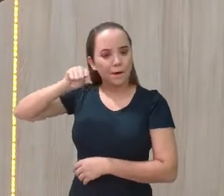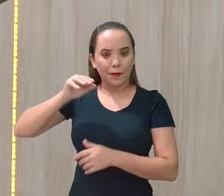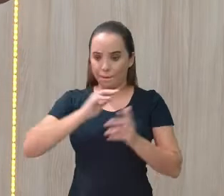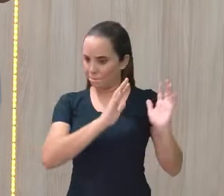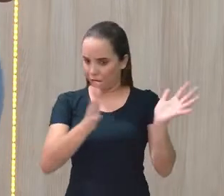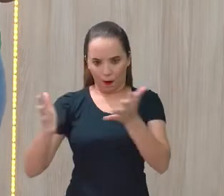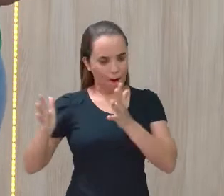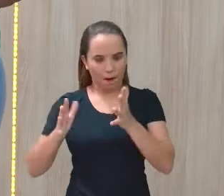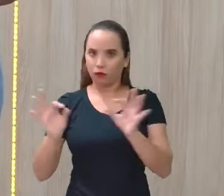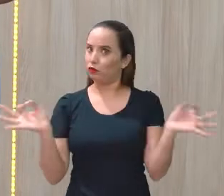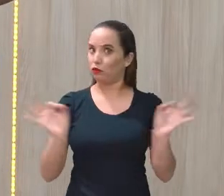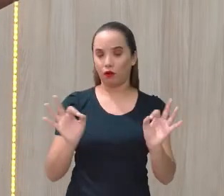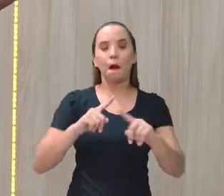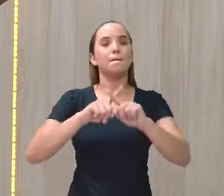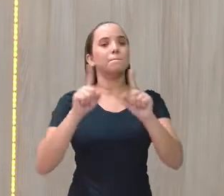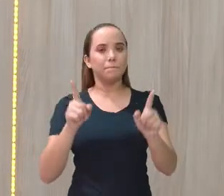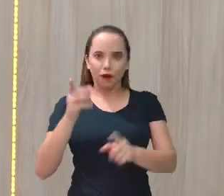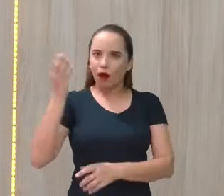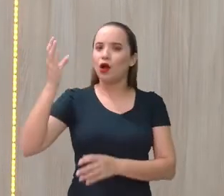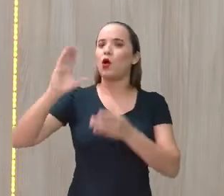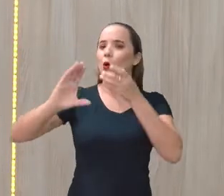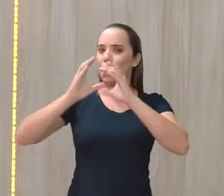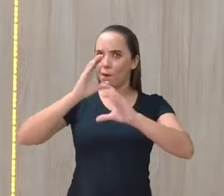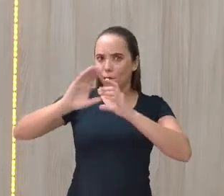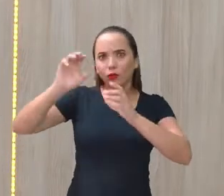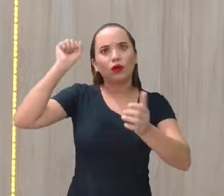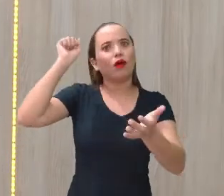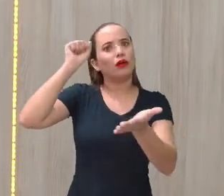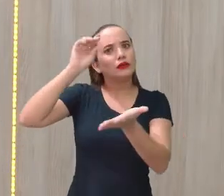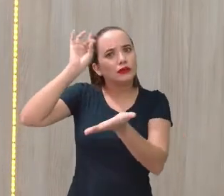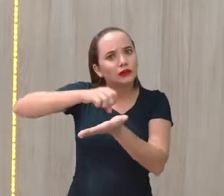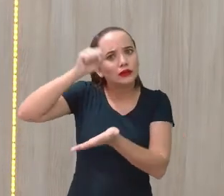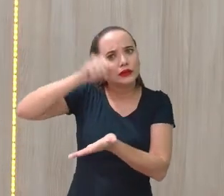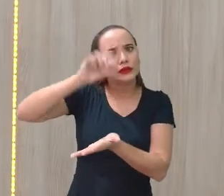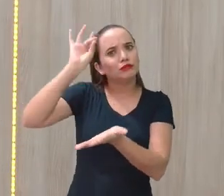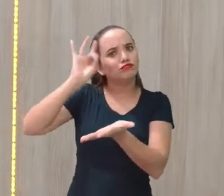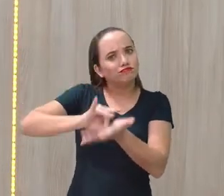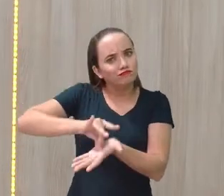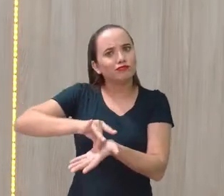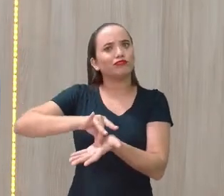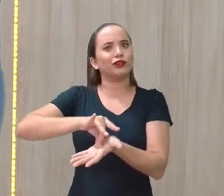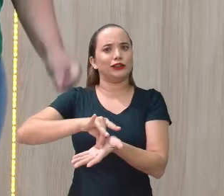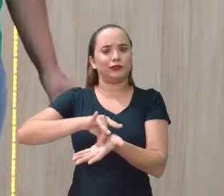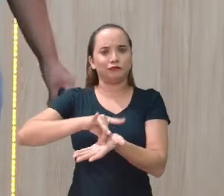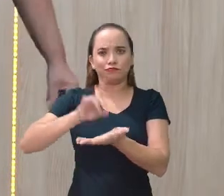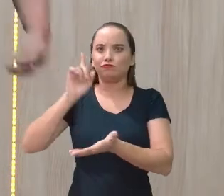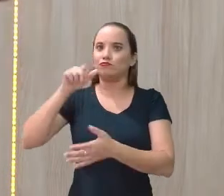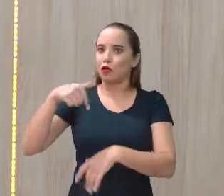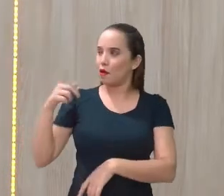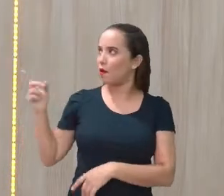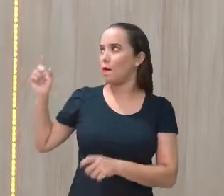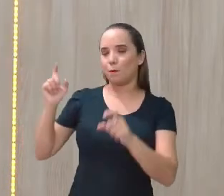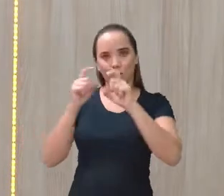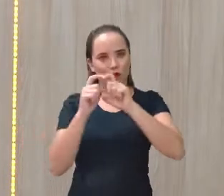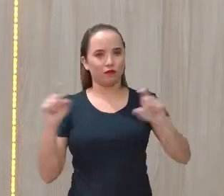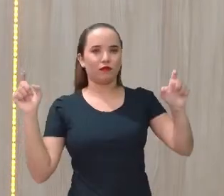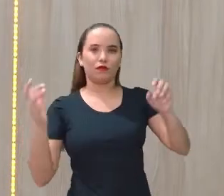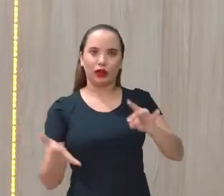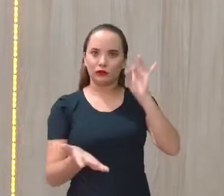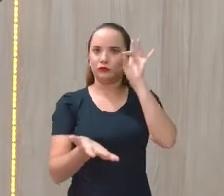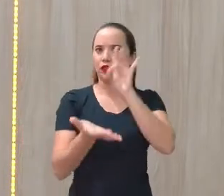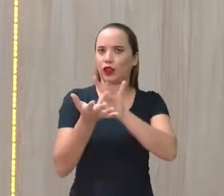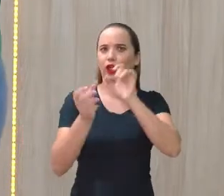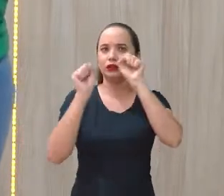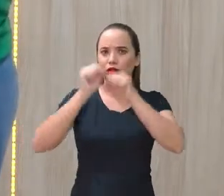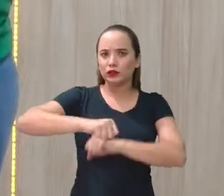comunica. Então, é verdadeiríssimo. Não é isso, professora Camille? Verdadeiro, Exatamente. porque a gente se comunica